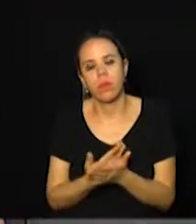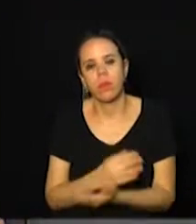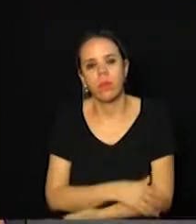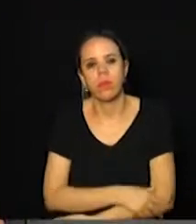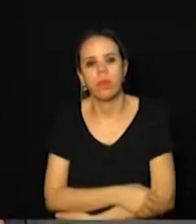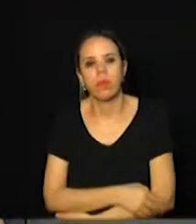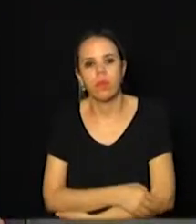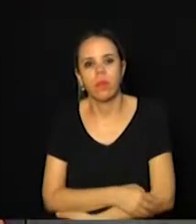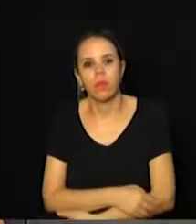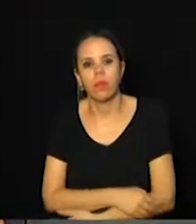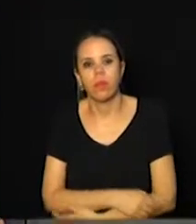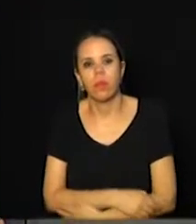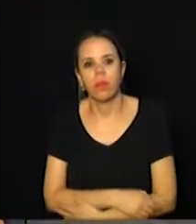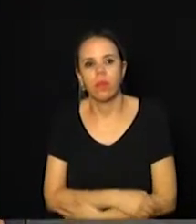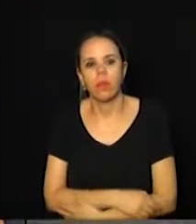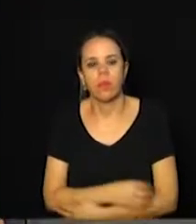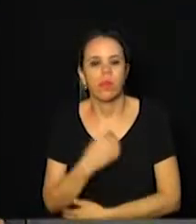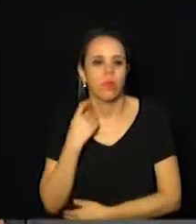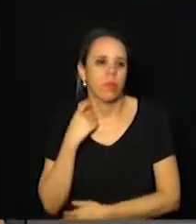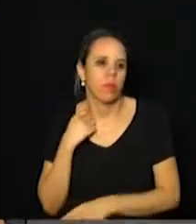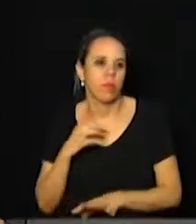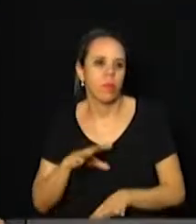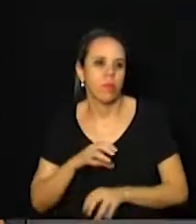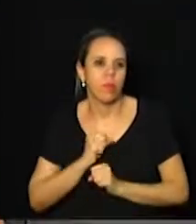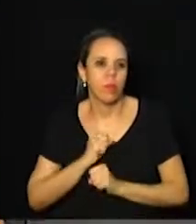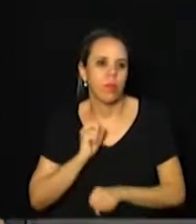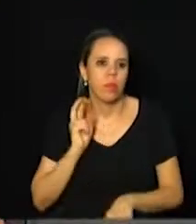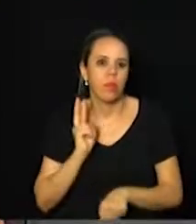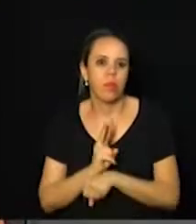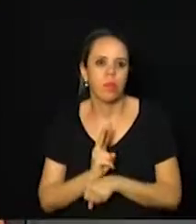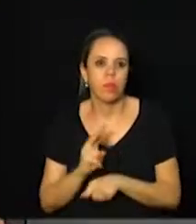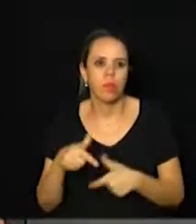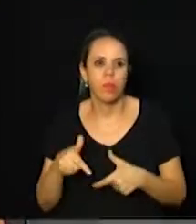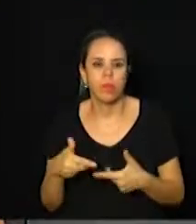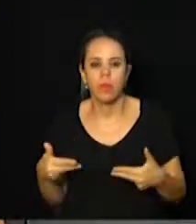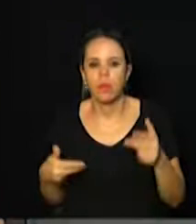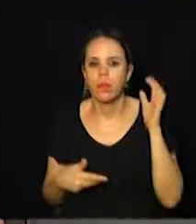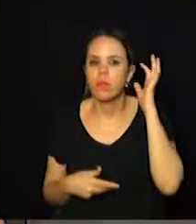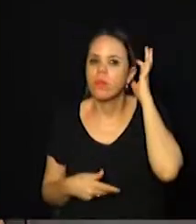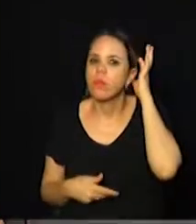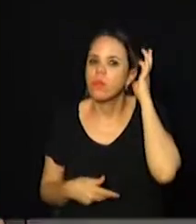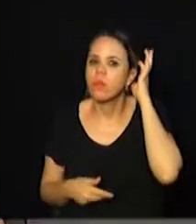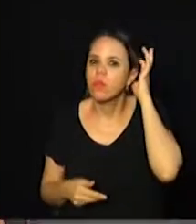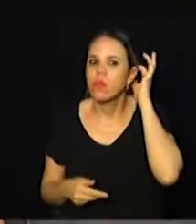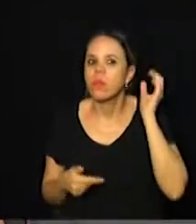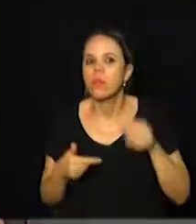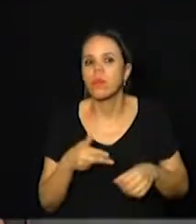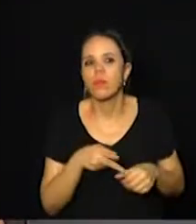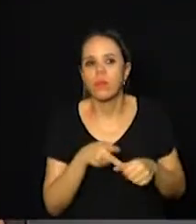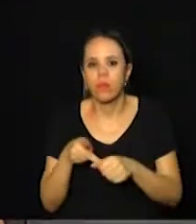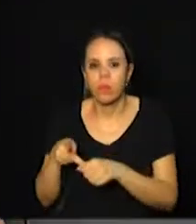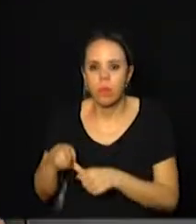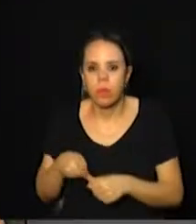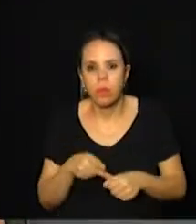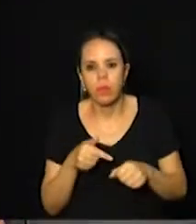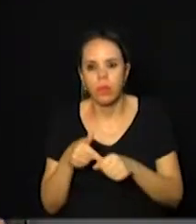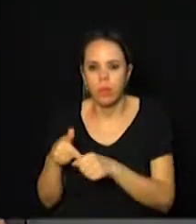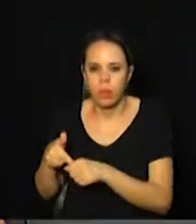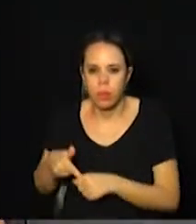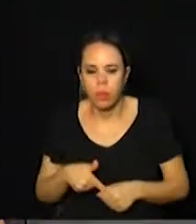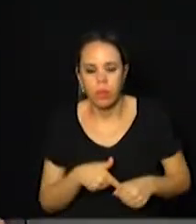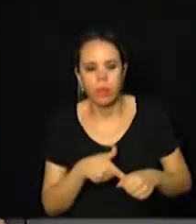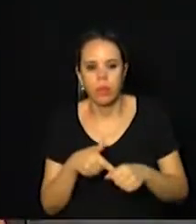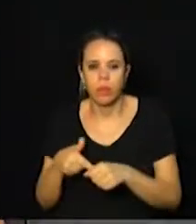questão das contaminações e da proteção dos trabalhadores trabalhadores frentistas é